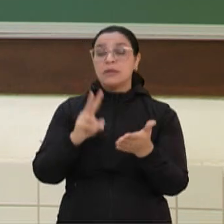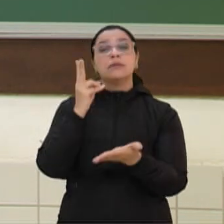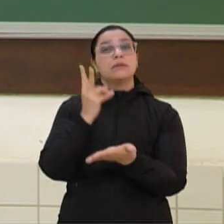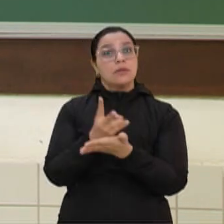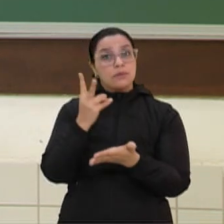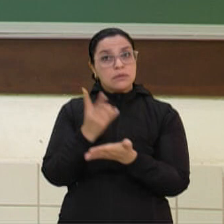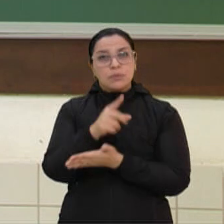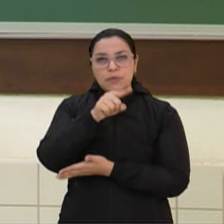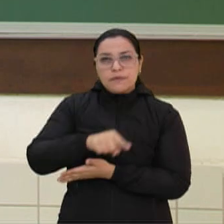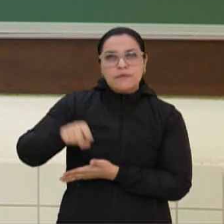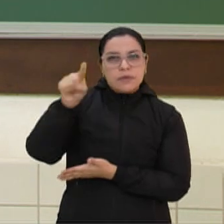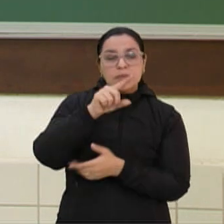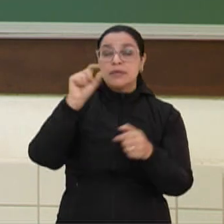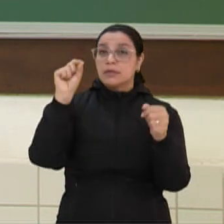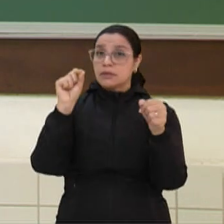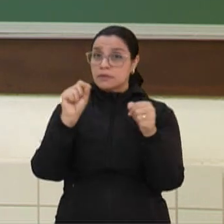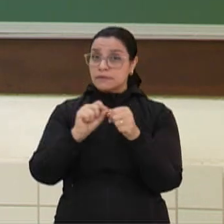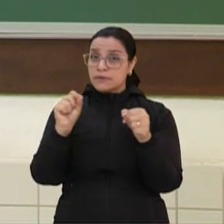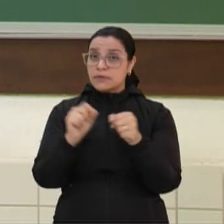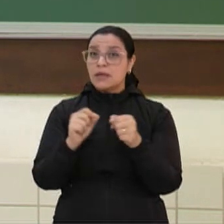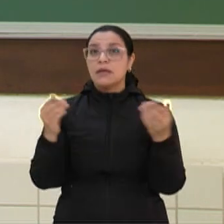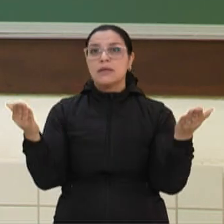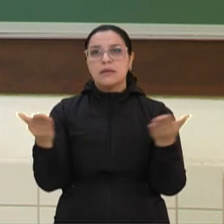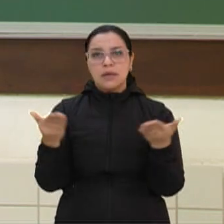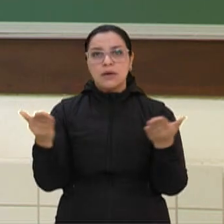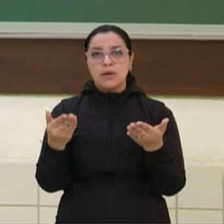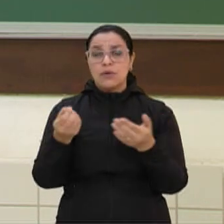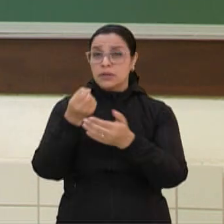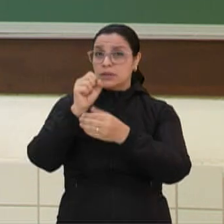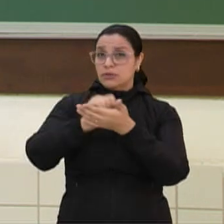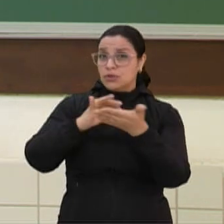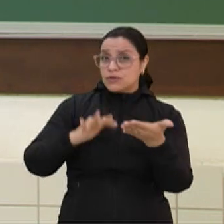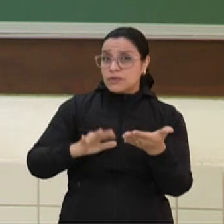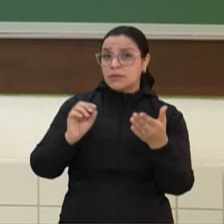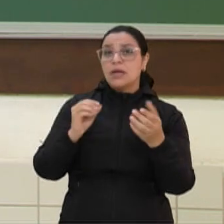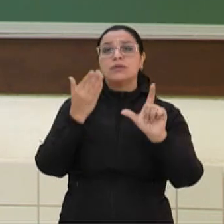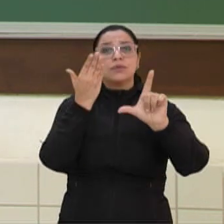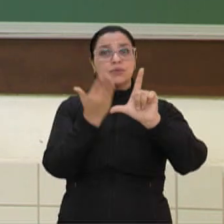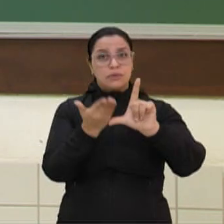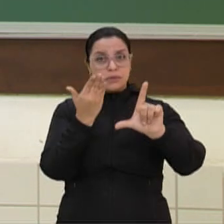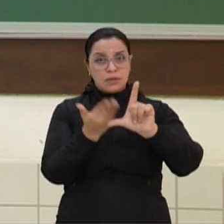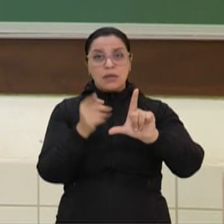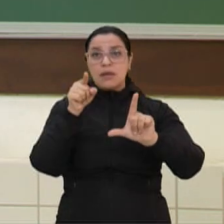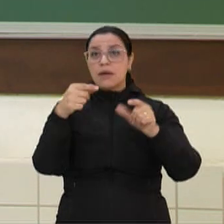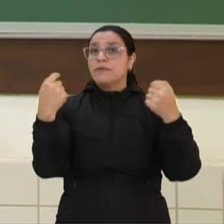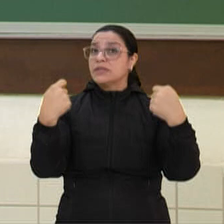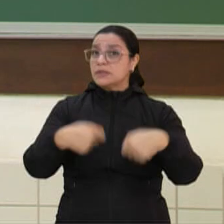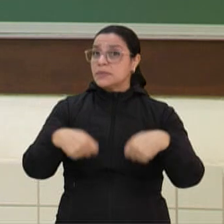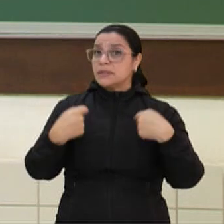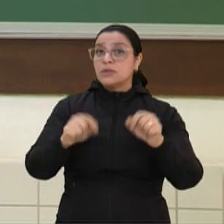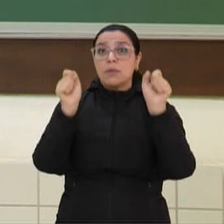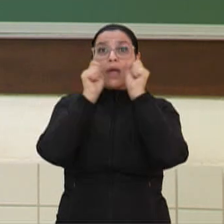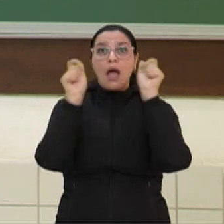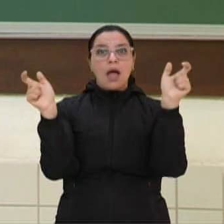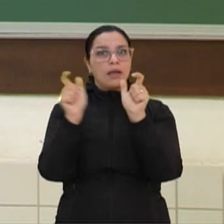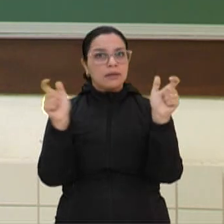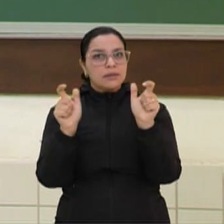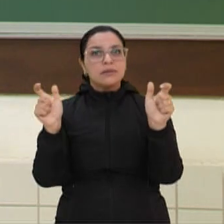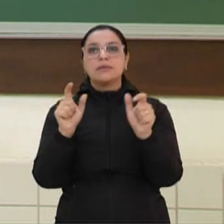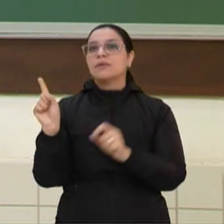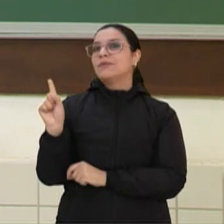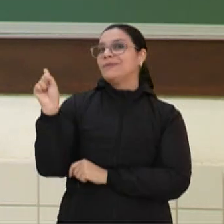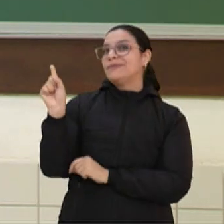sempre quando vocês fizerem os exercícios do Classroom, vocês devem sempre estar atento